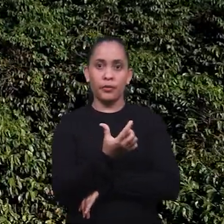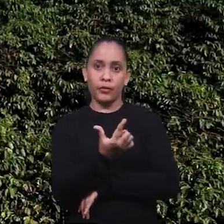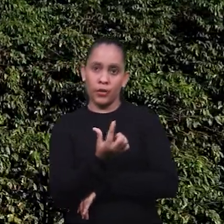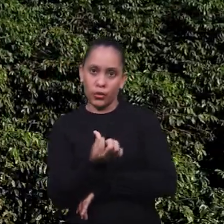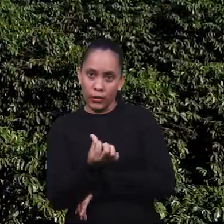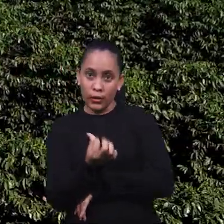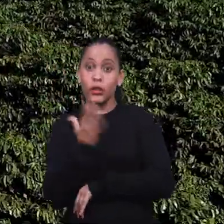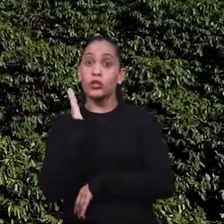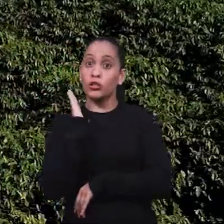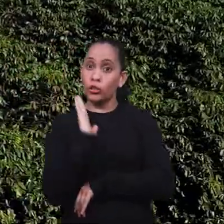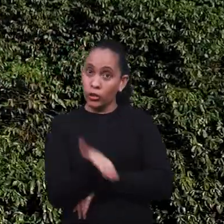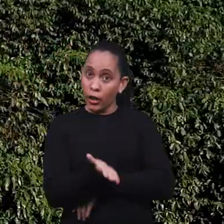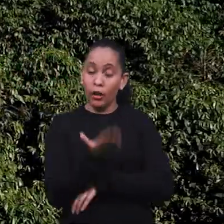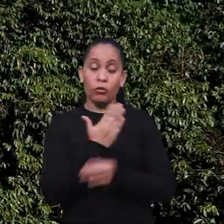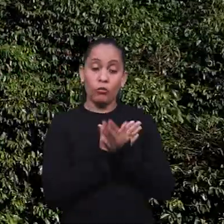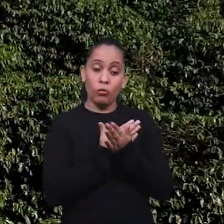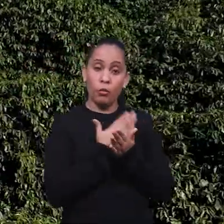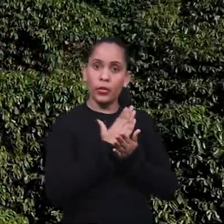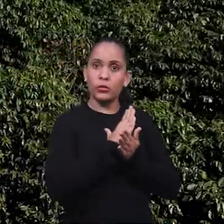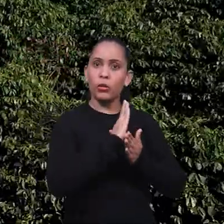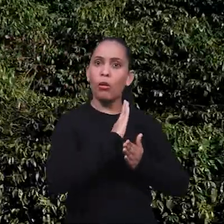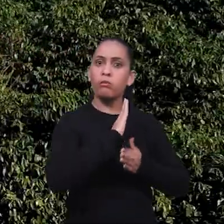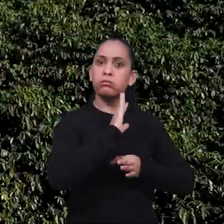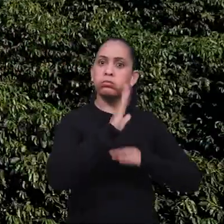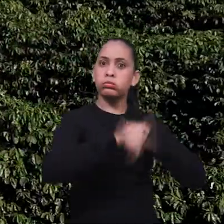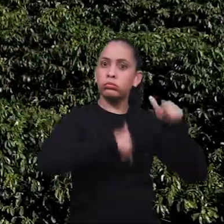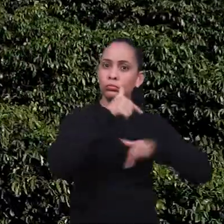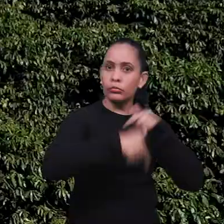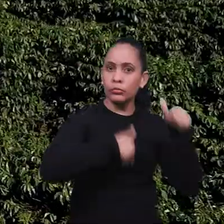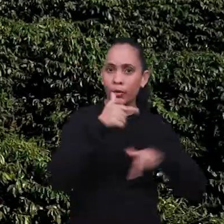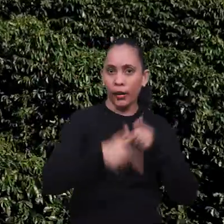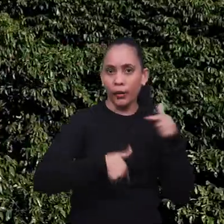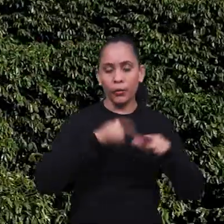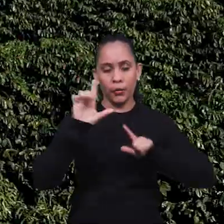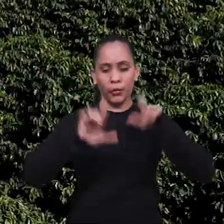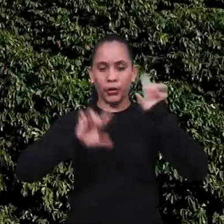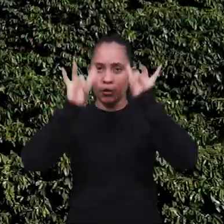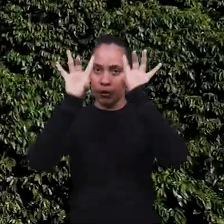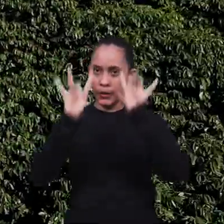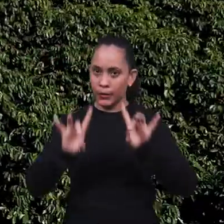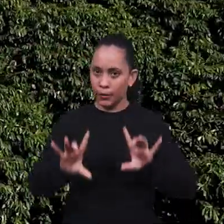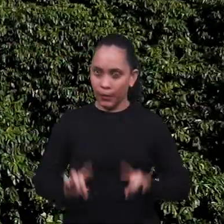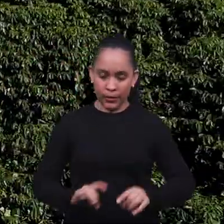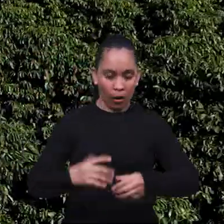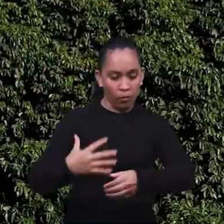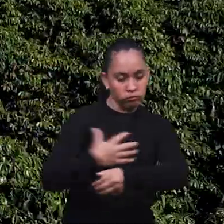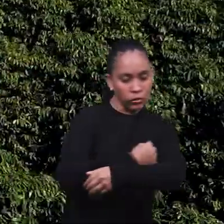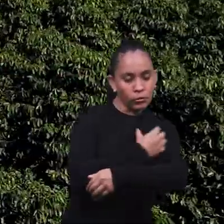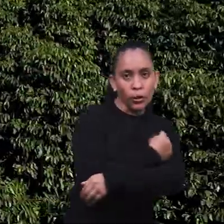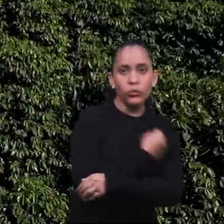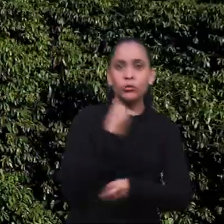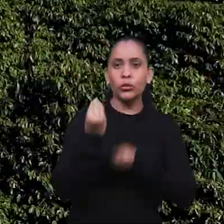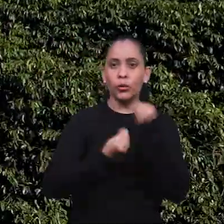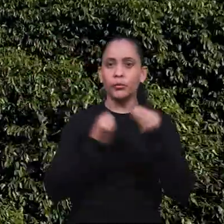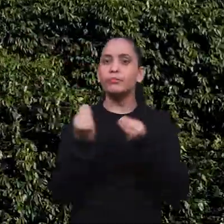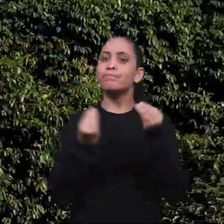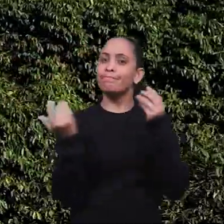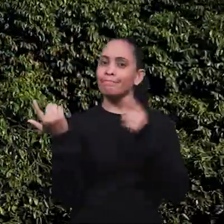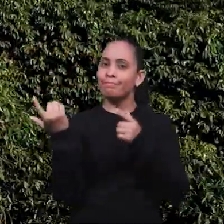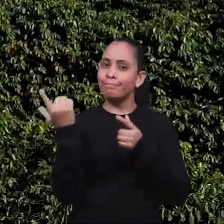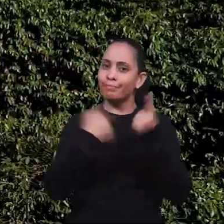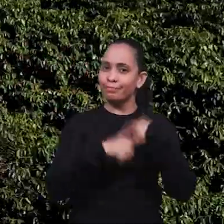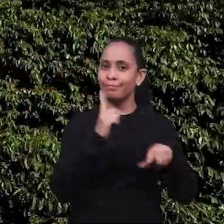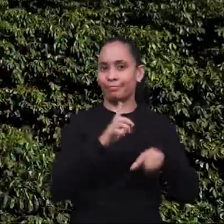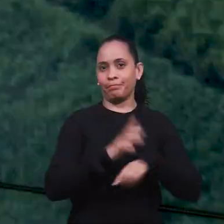2025-2026 já está em andamento. Vamos conferir em uma reportagem especial como a colheita